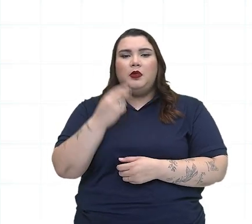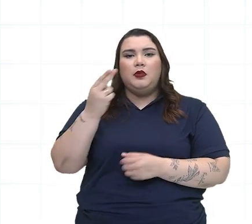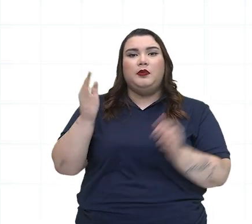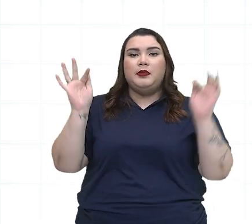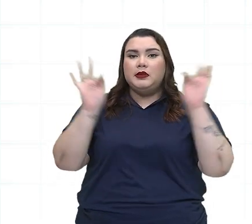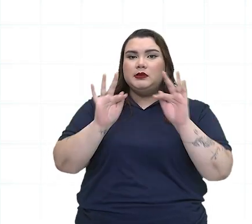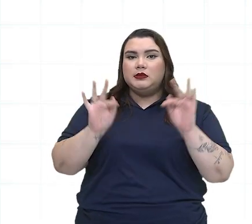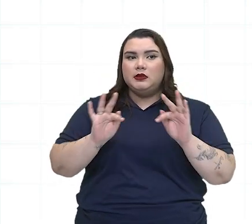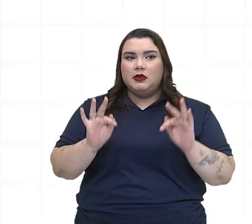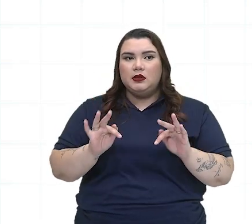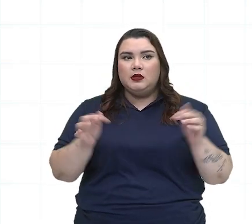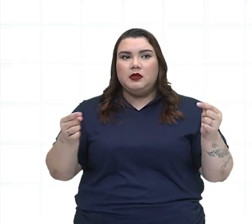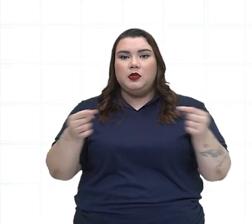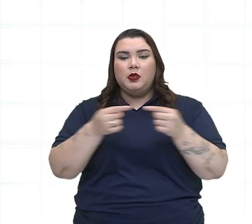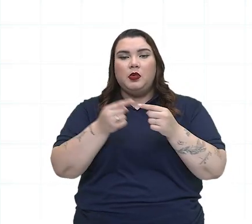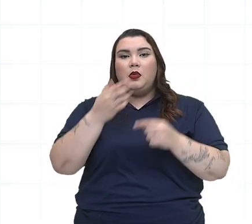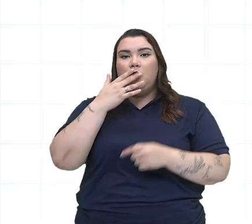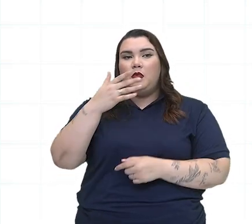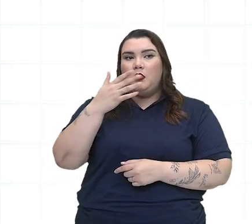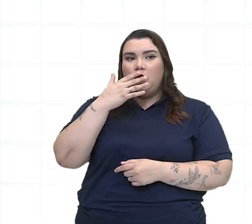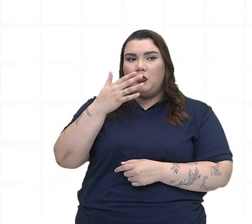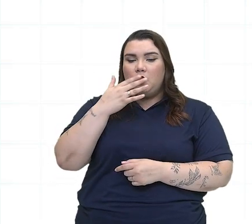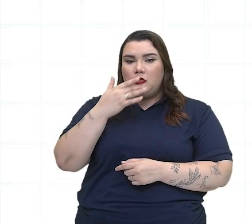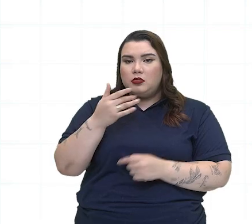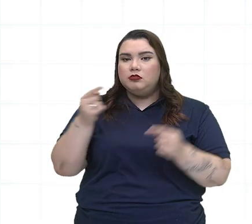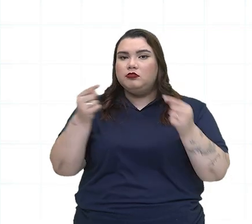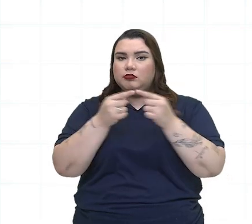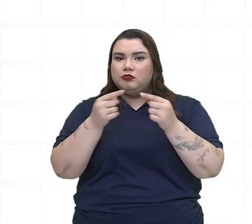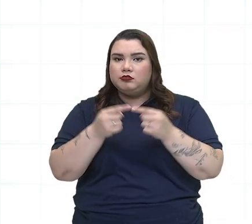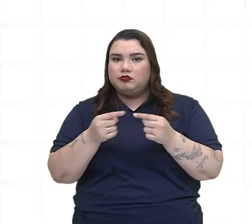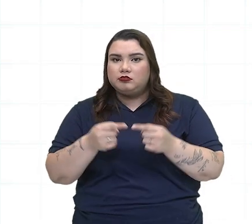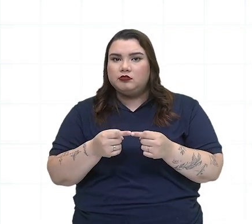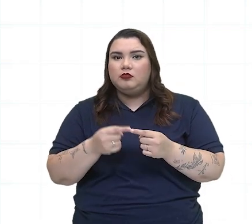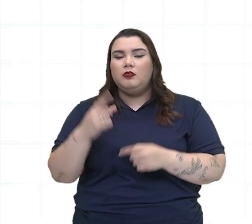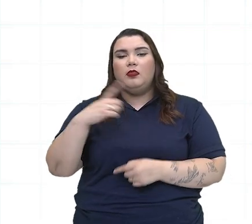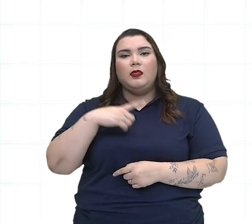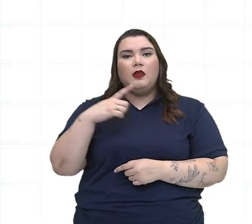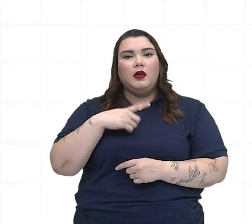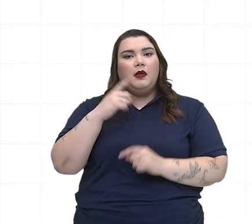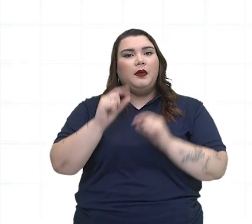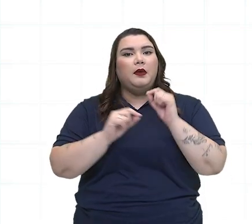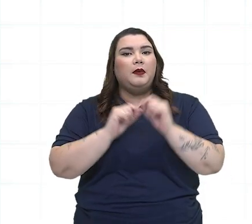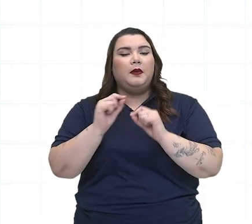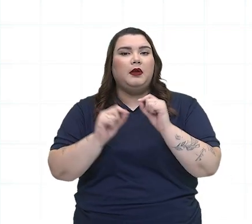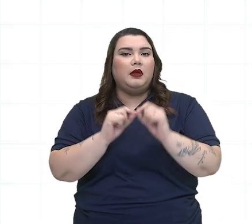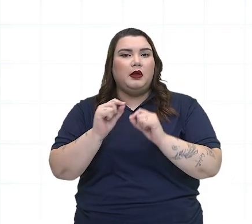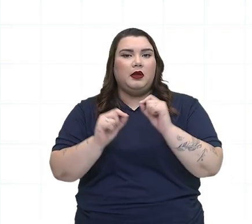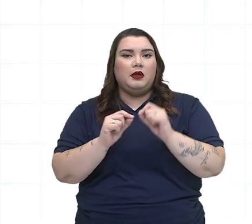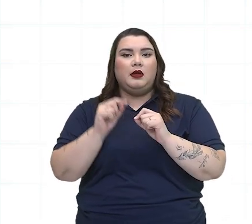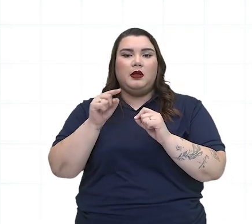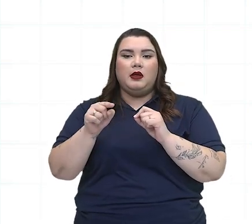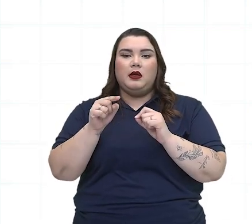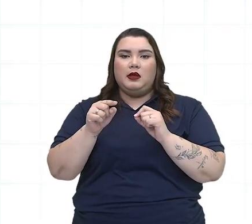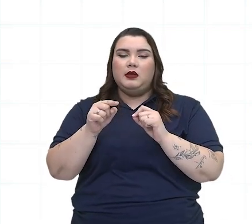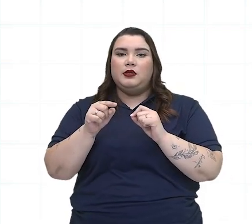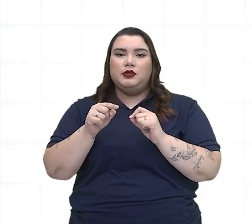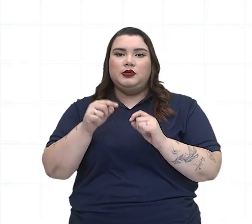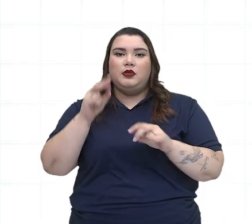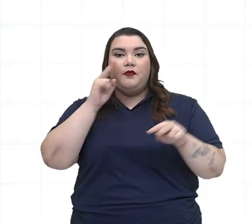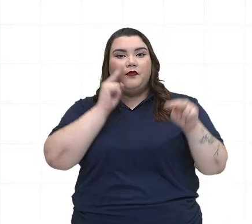alegria. Então, através das cores em harmonia, ele dá esse